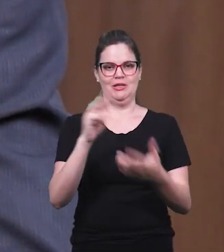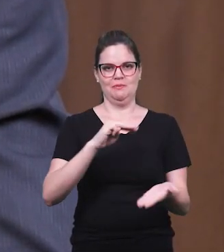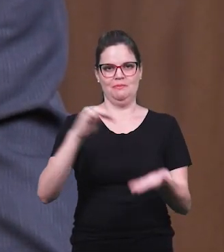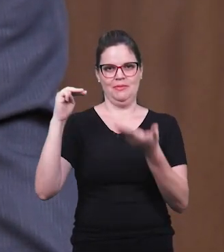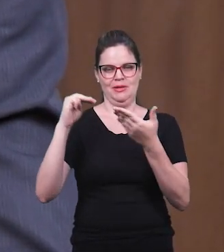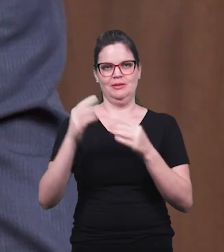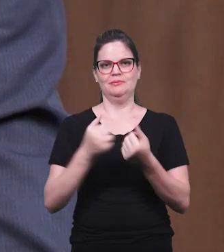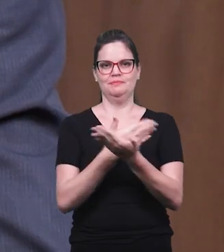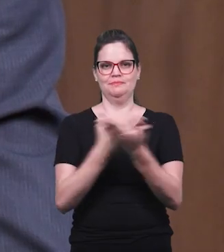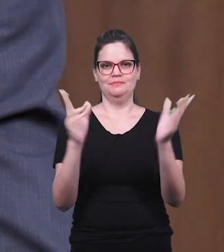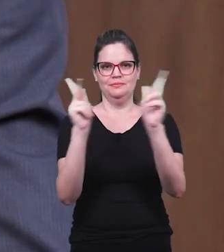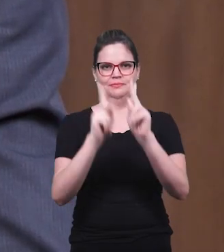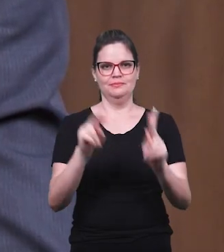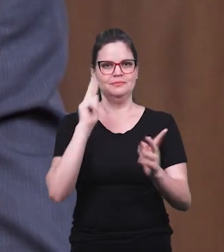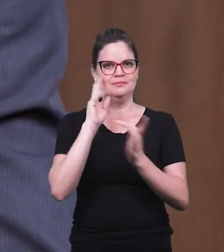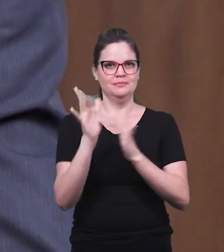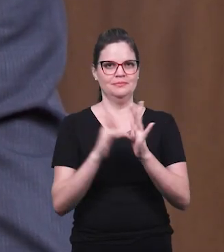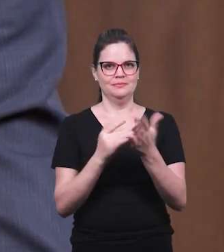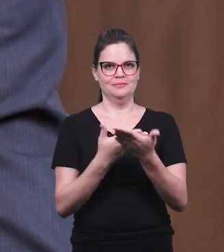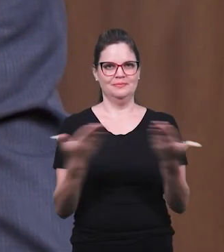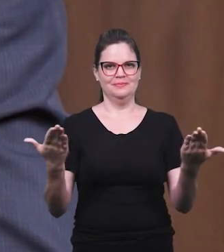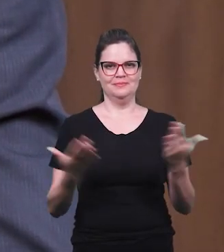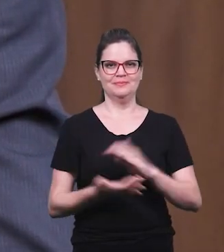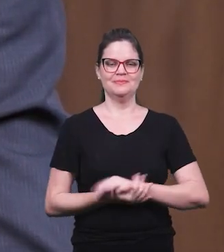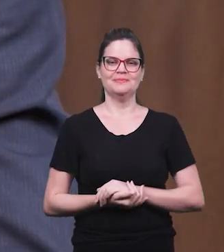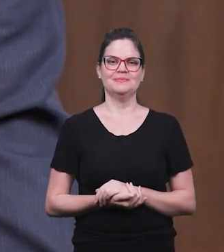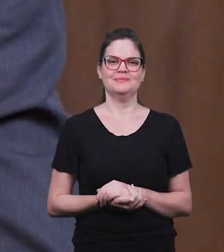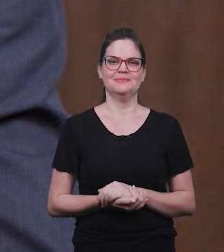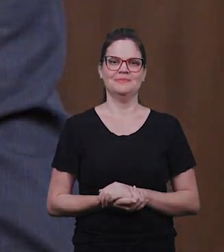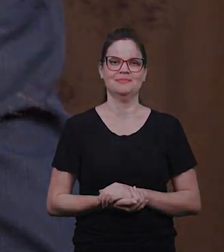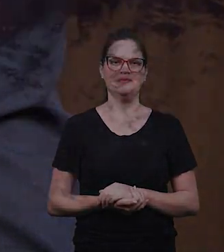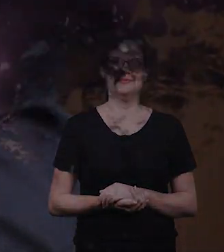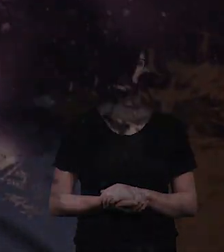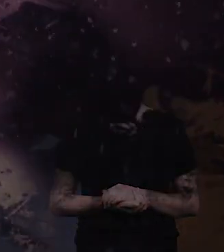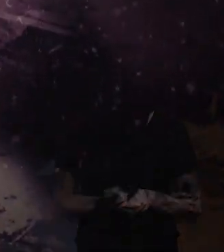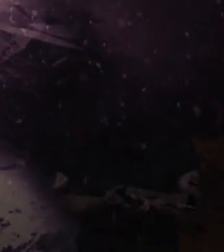Maranata no YouTube. A todos, a paz do Senhor Jesus.